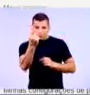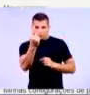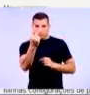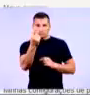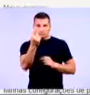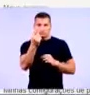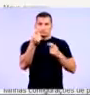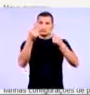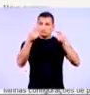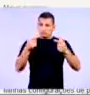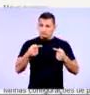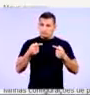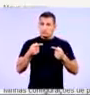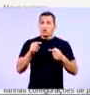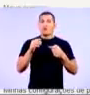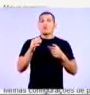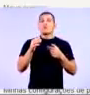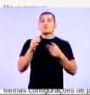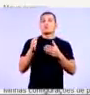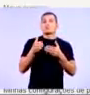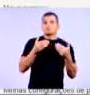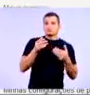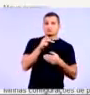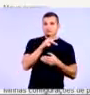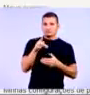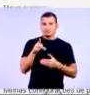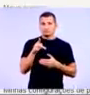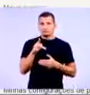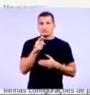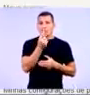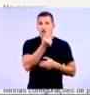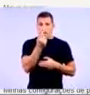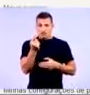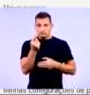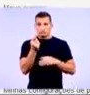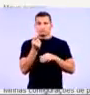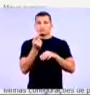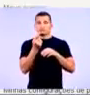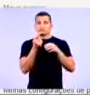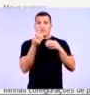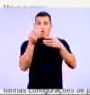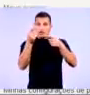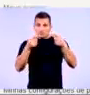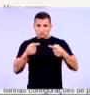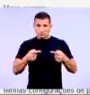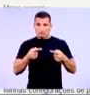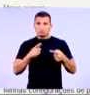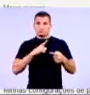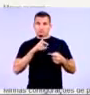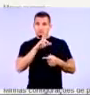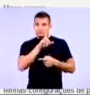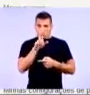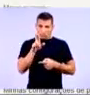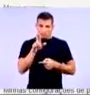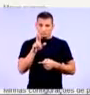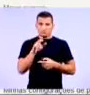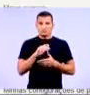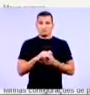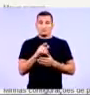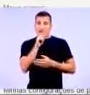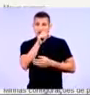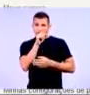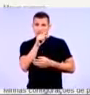o professor tenha solicitado. Então, cada questionário, assim como cada atividade, possui um nome. Nesse caso, o